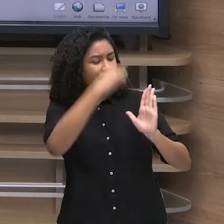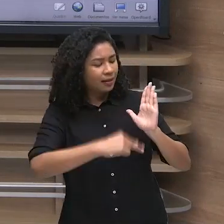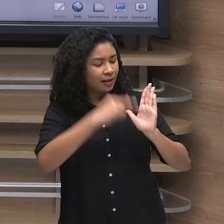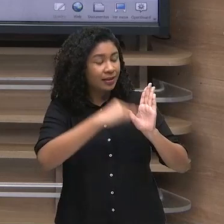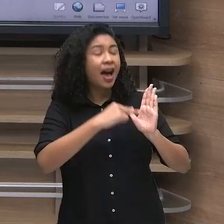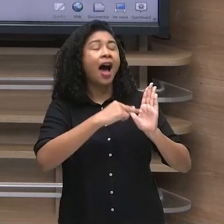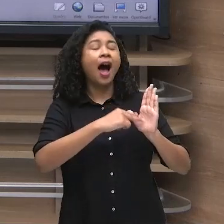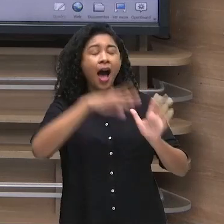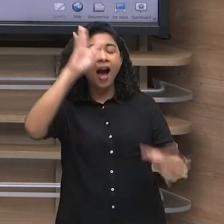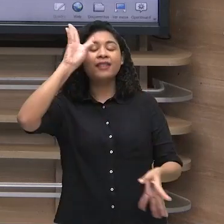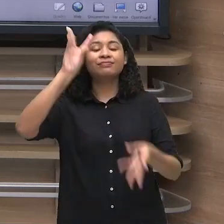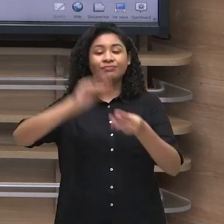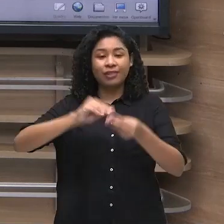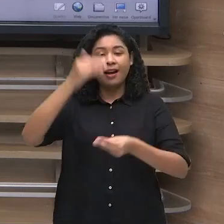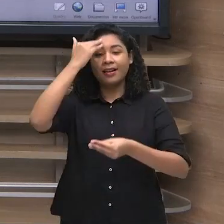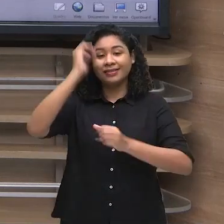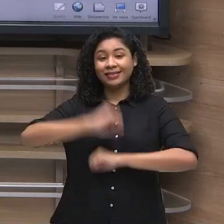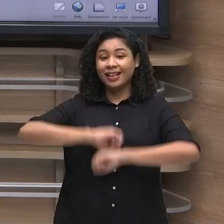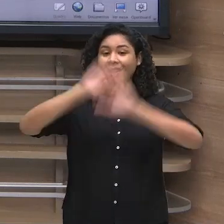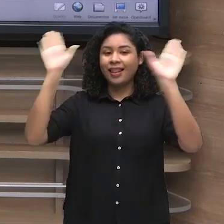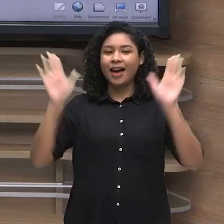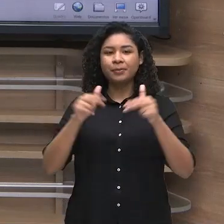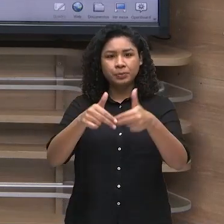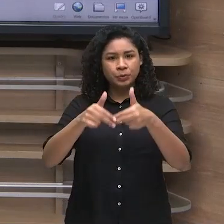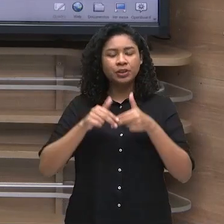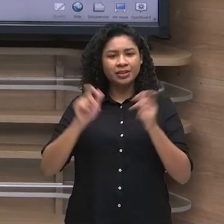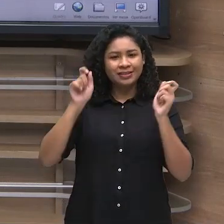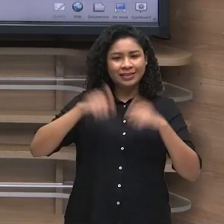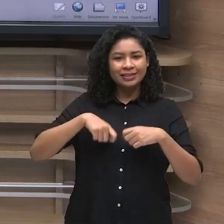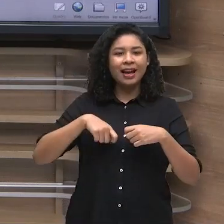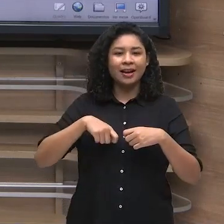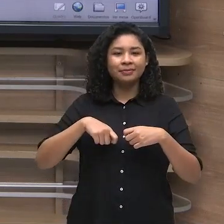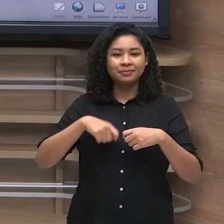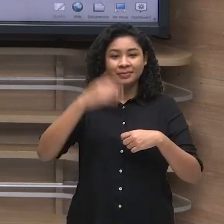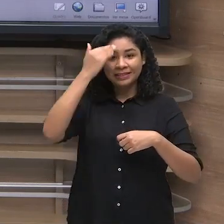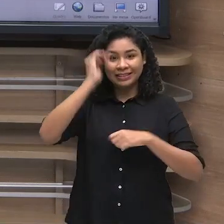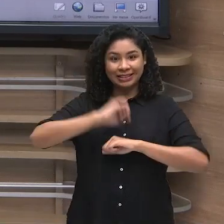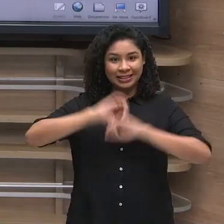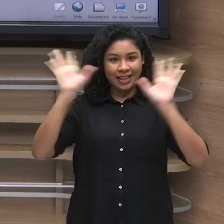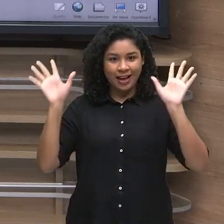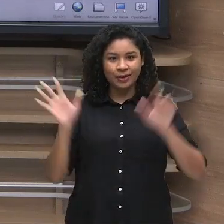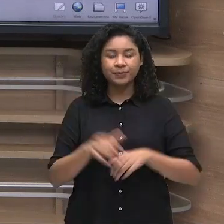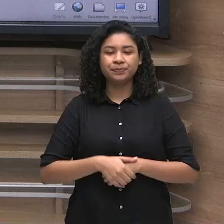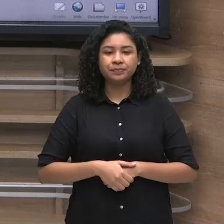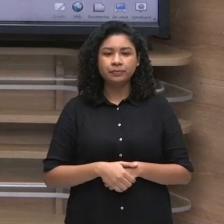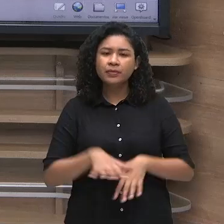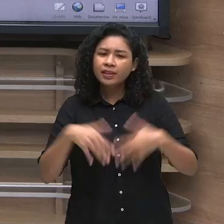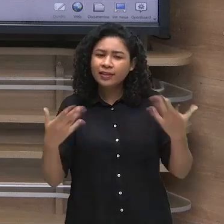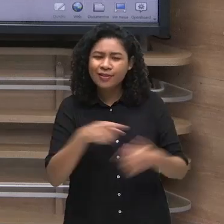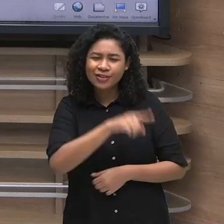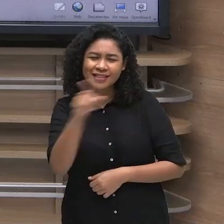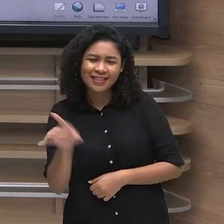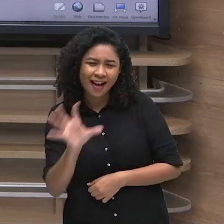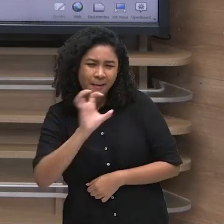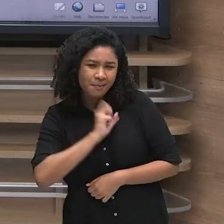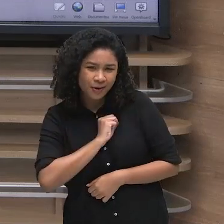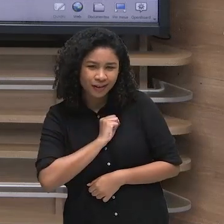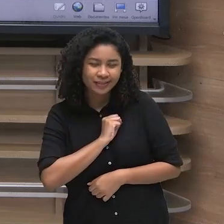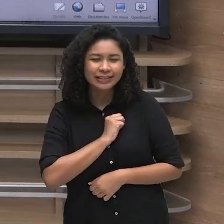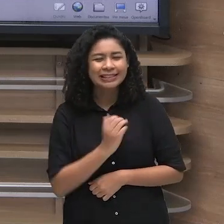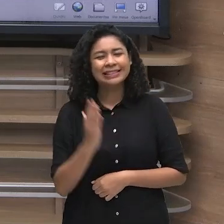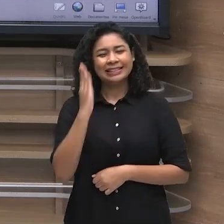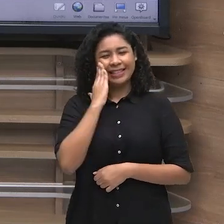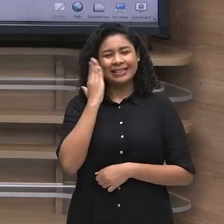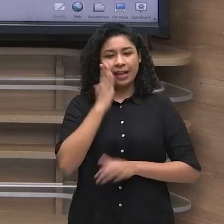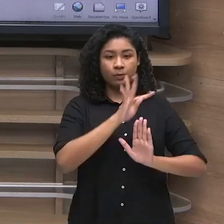o contexto e, portanto, compreende e interpreta o texto. Então, amores da minha vida, já sabemos que todo o texto